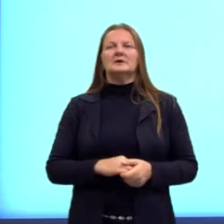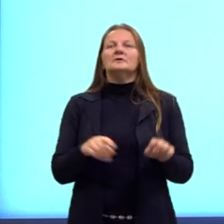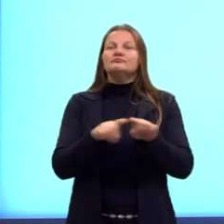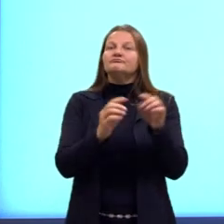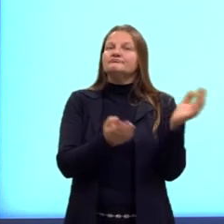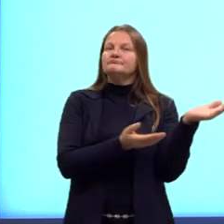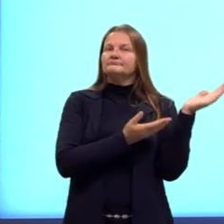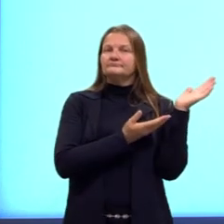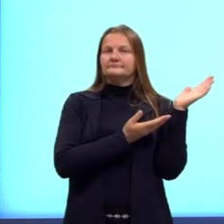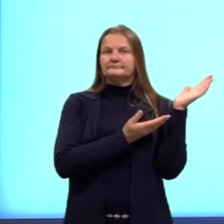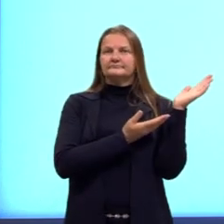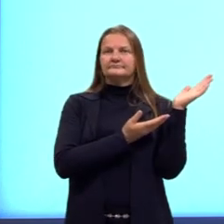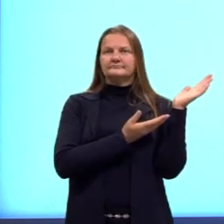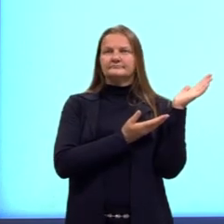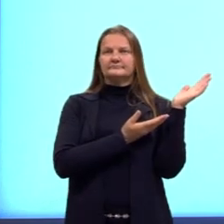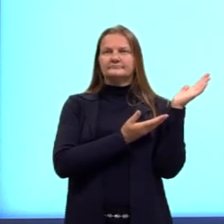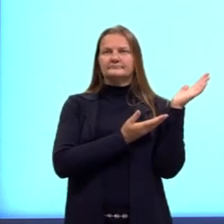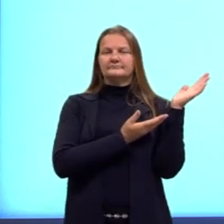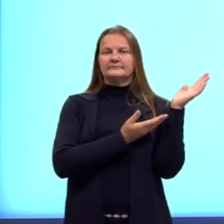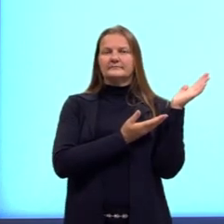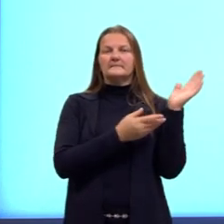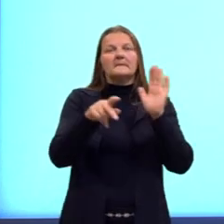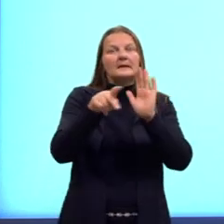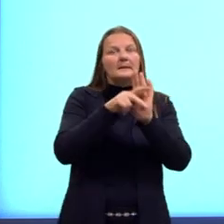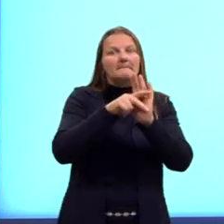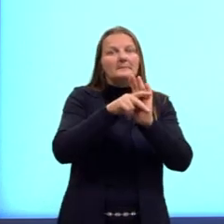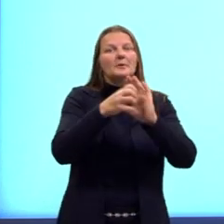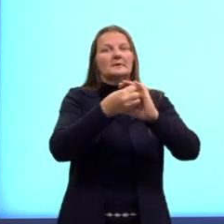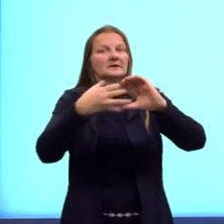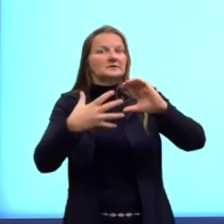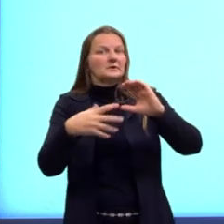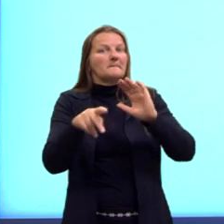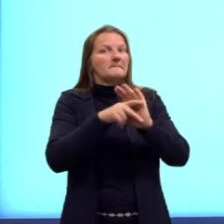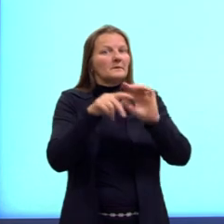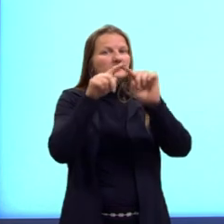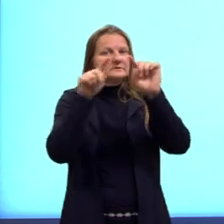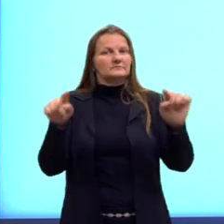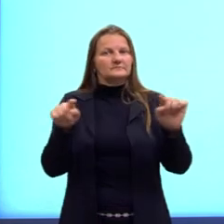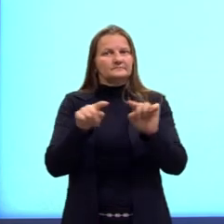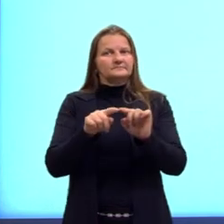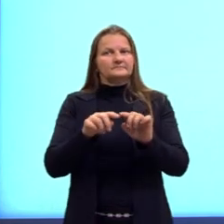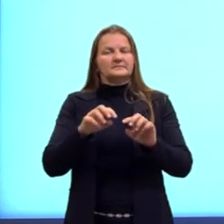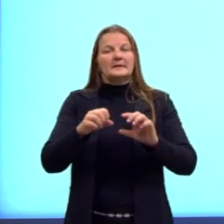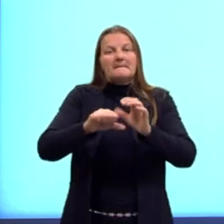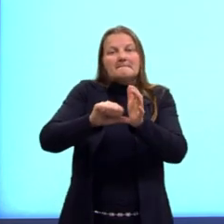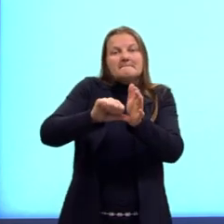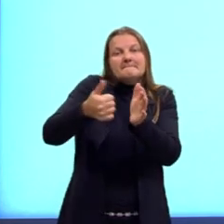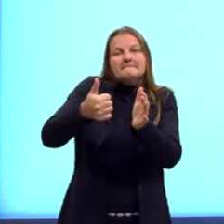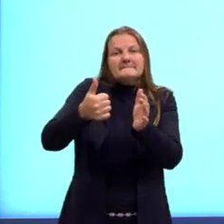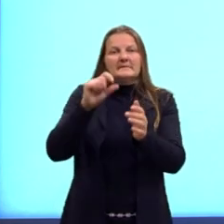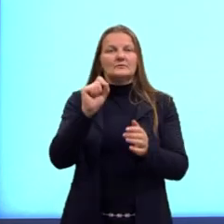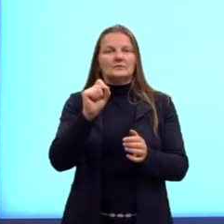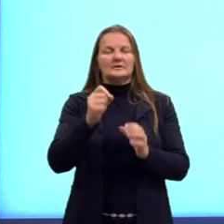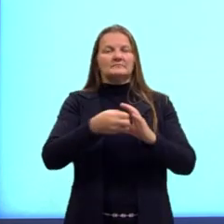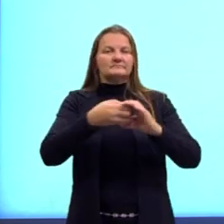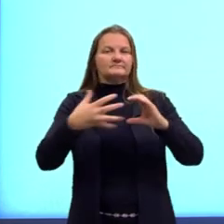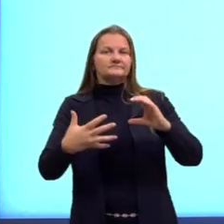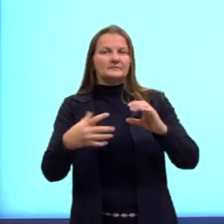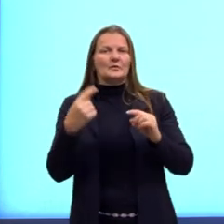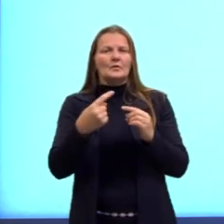e aqui eu trouxe algumas propriedades dos triângulos a primeira delas trata então